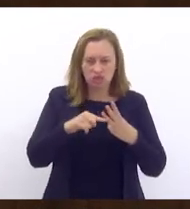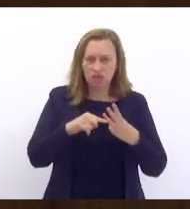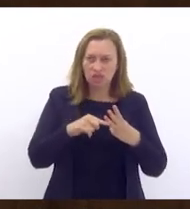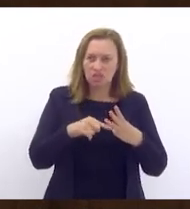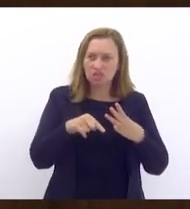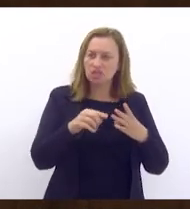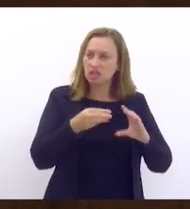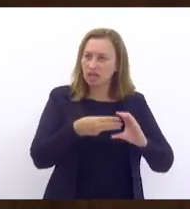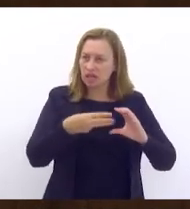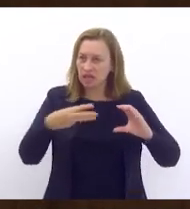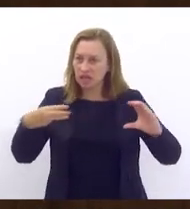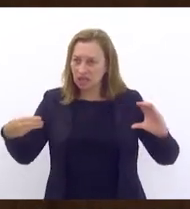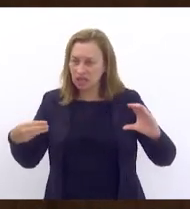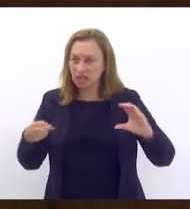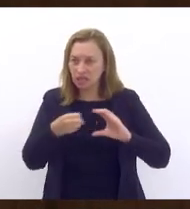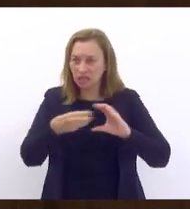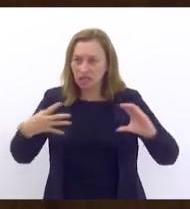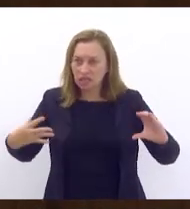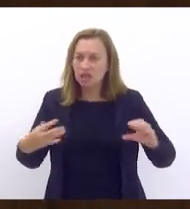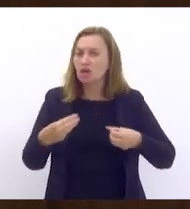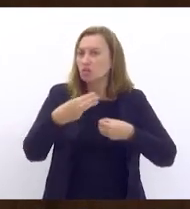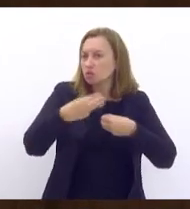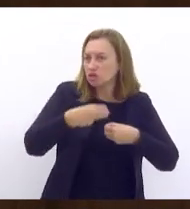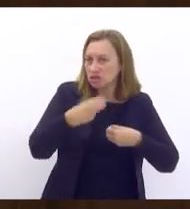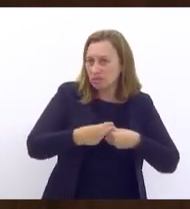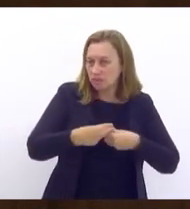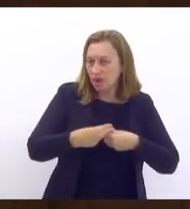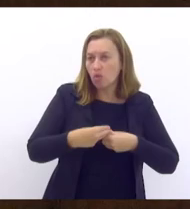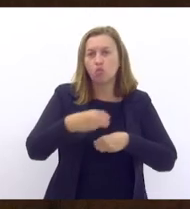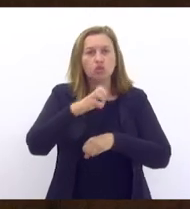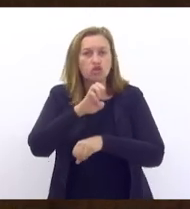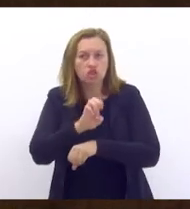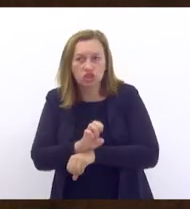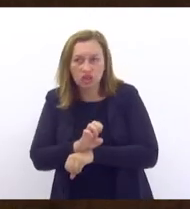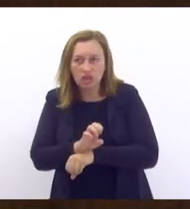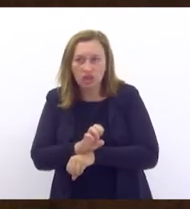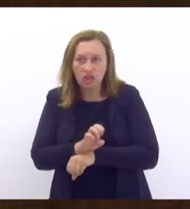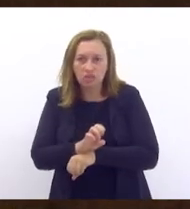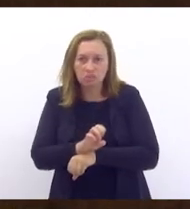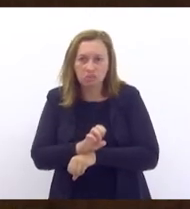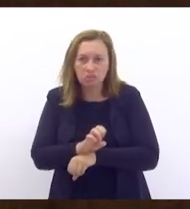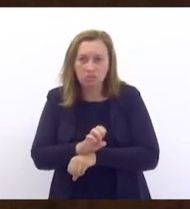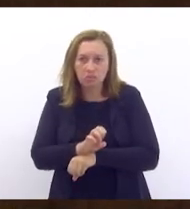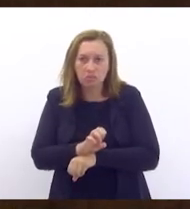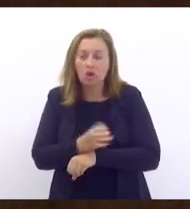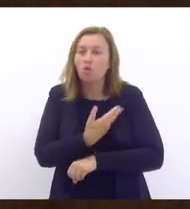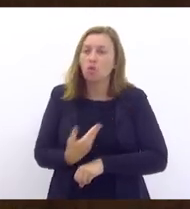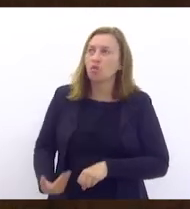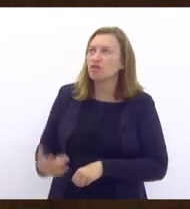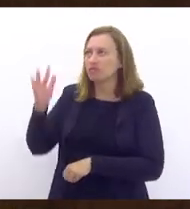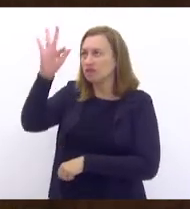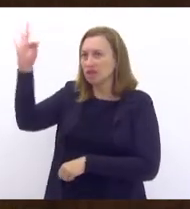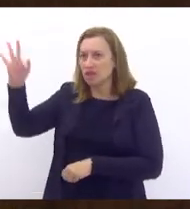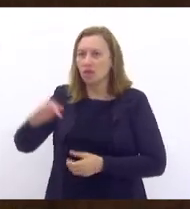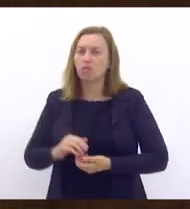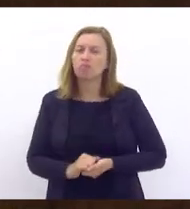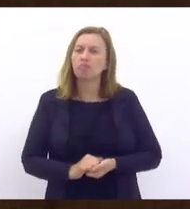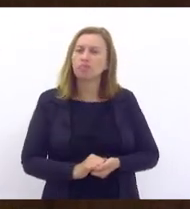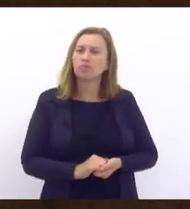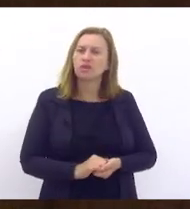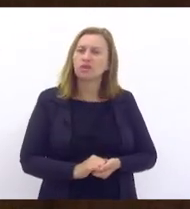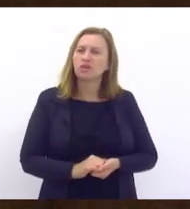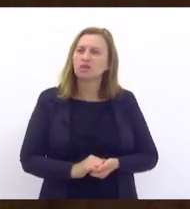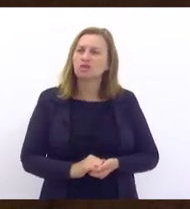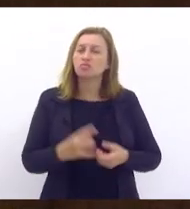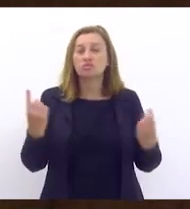3 dimensões, seja a municipalidade, seja o Estado, seja o governo federal, tem